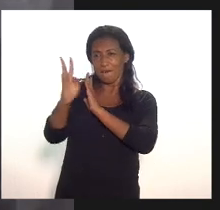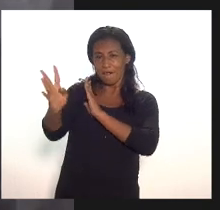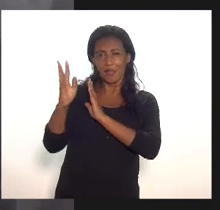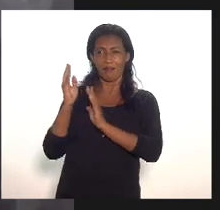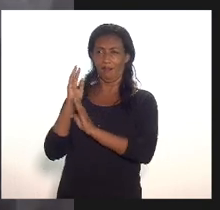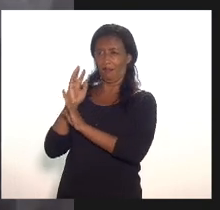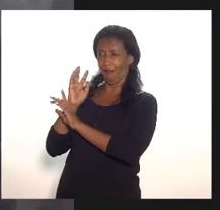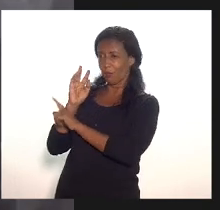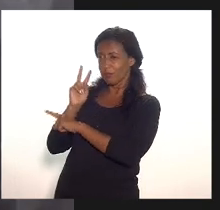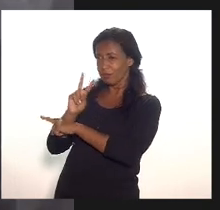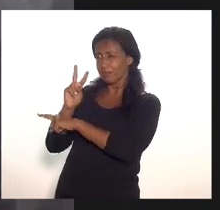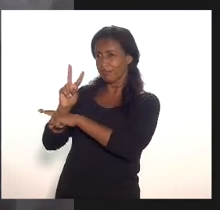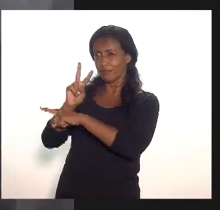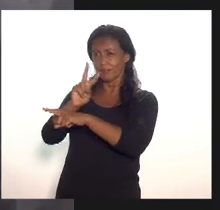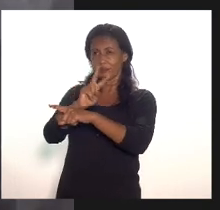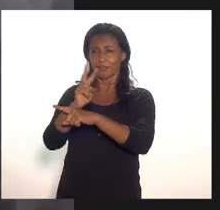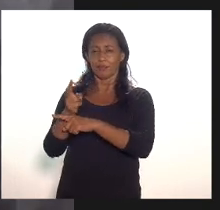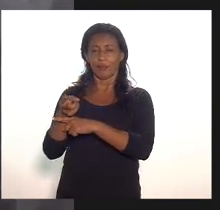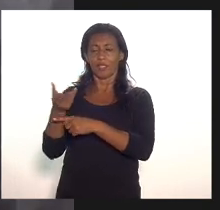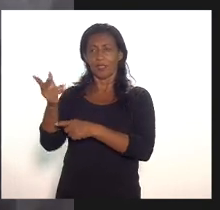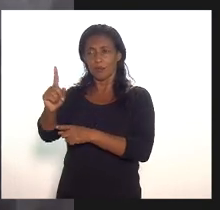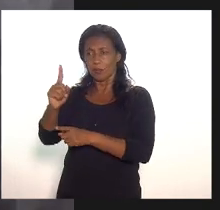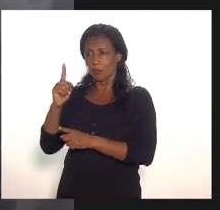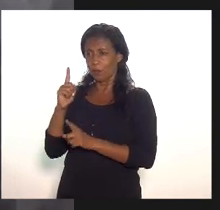enormes do recebimento